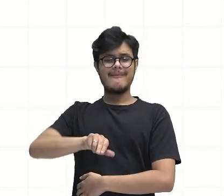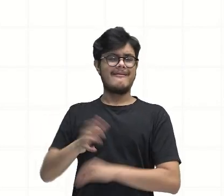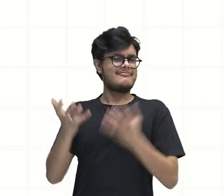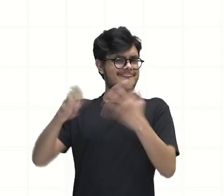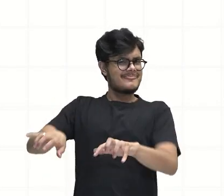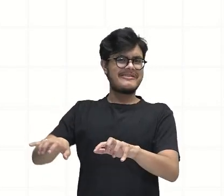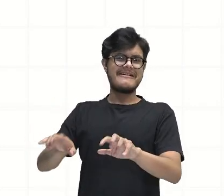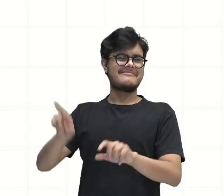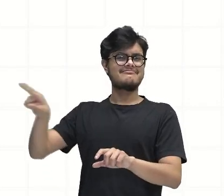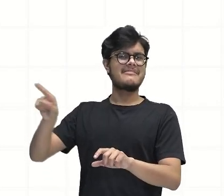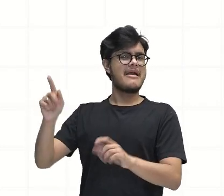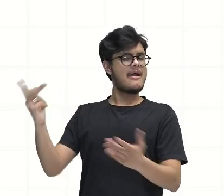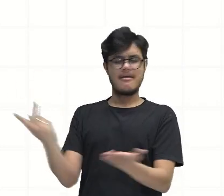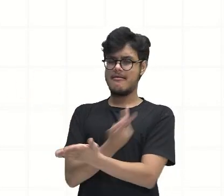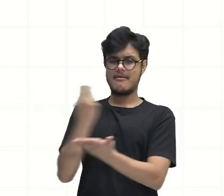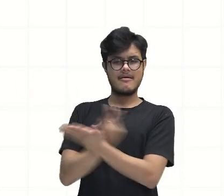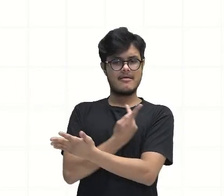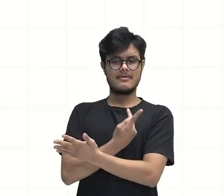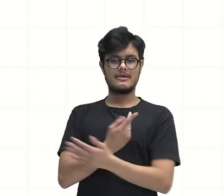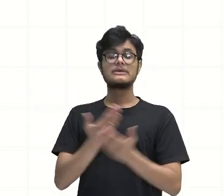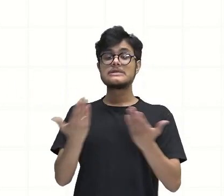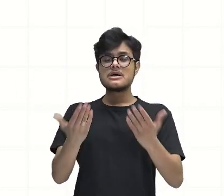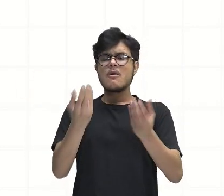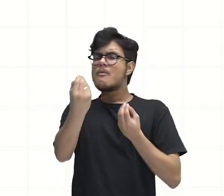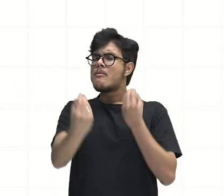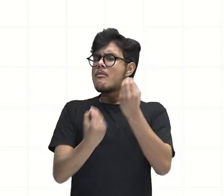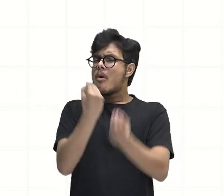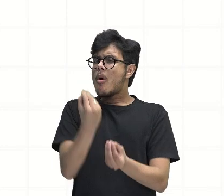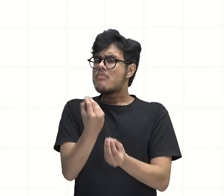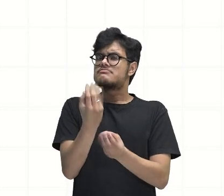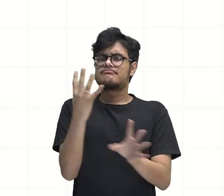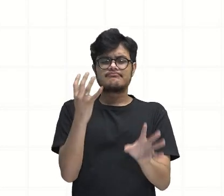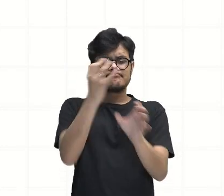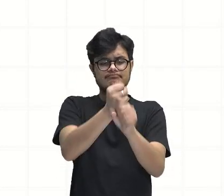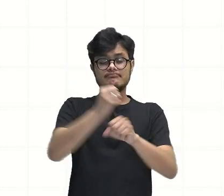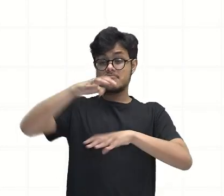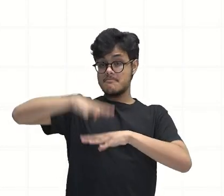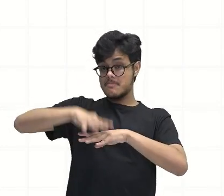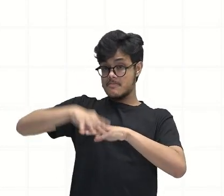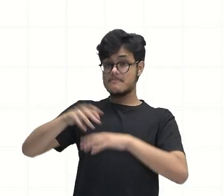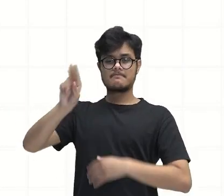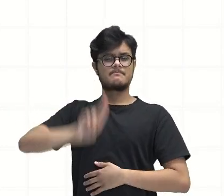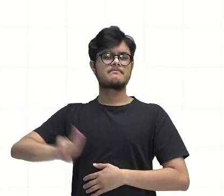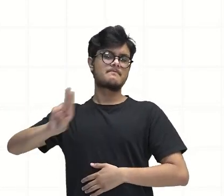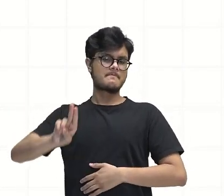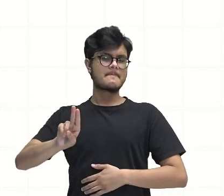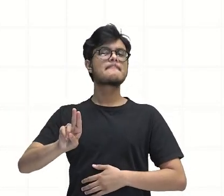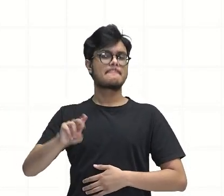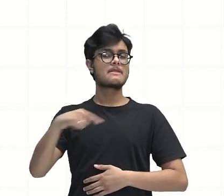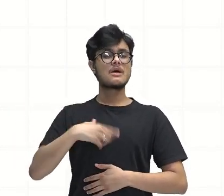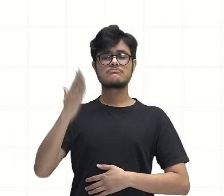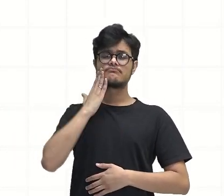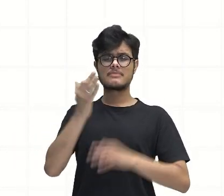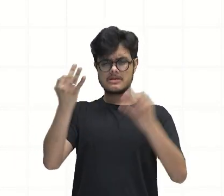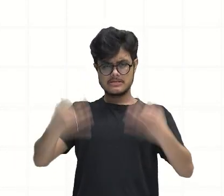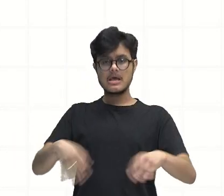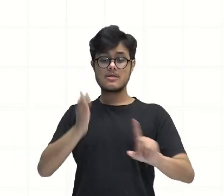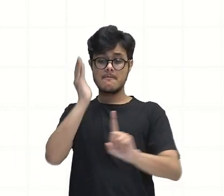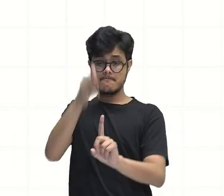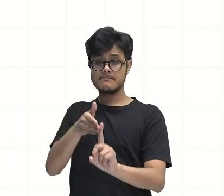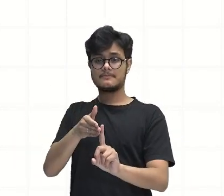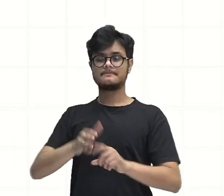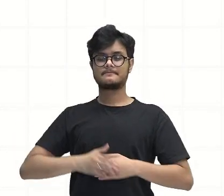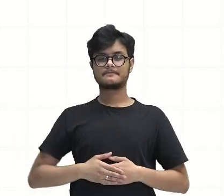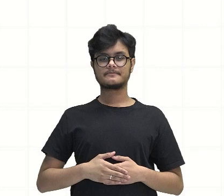pretendendo. Tudo bem? Então, como eu faço para determinar essa distância? Né? Eu